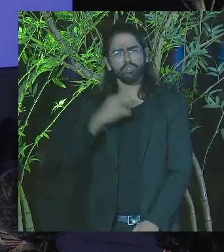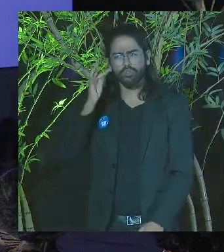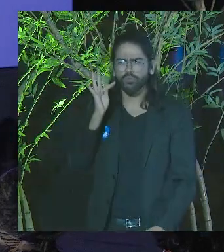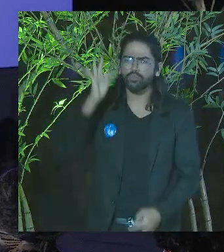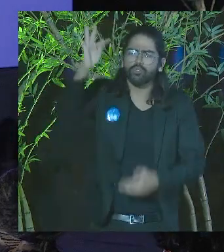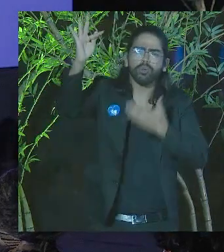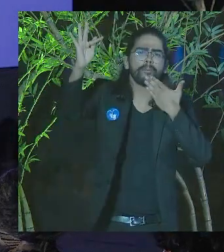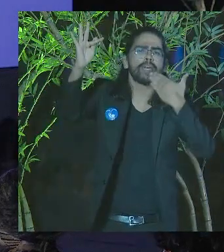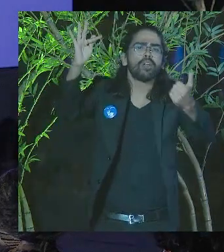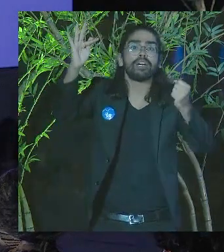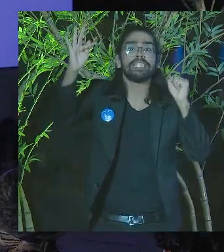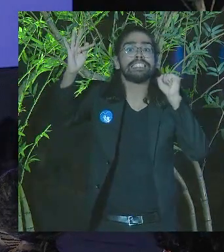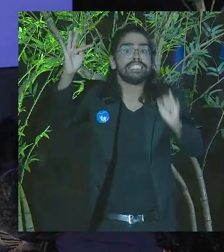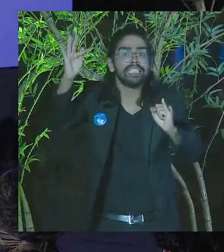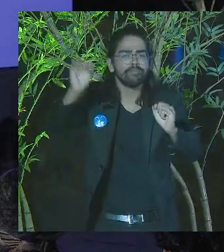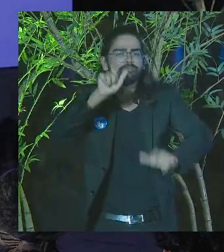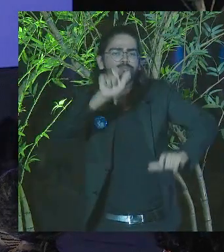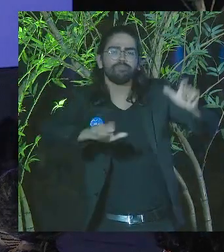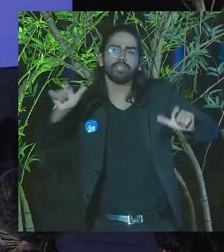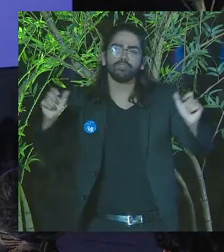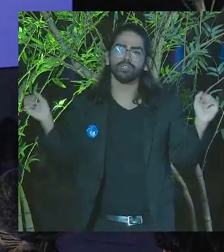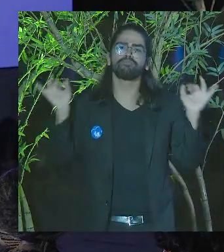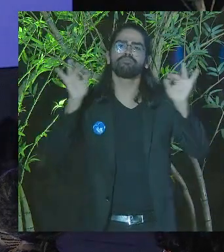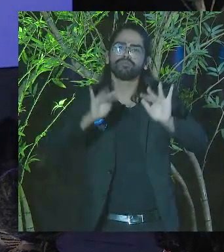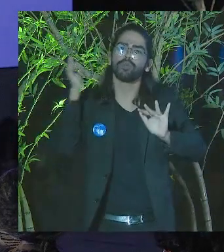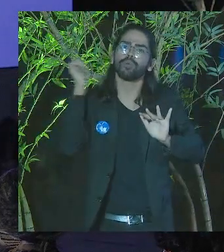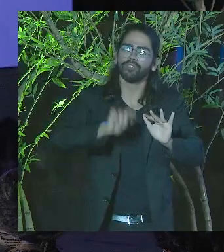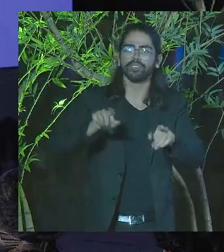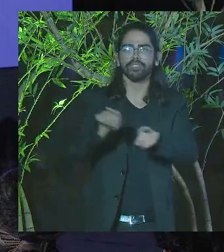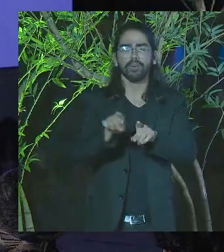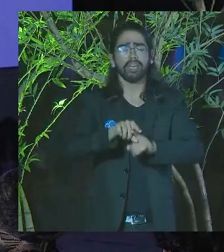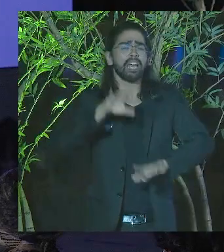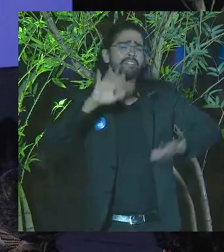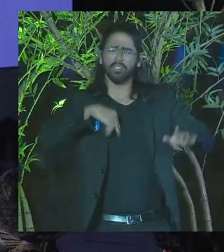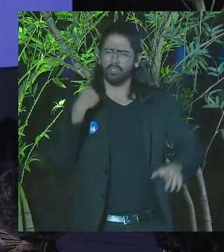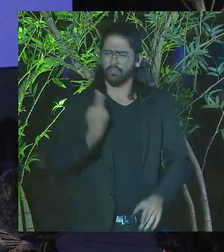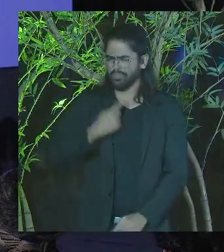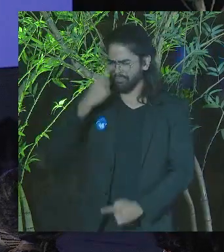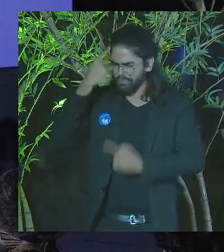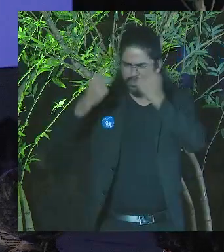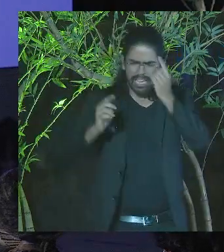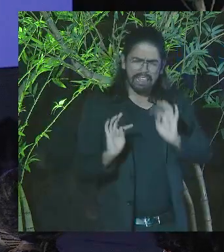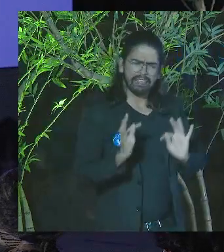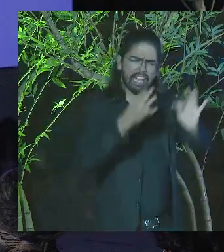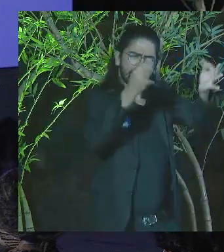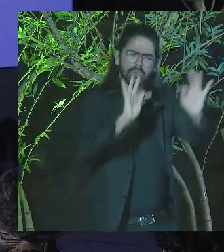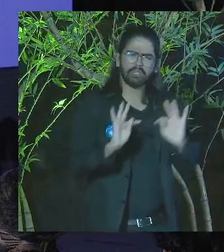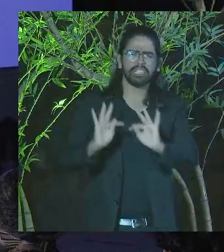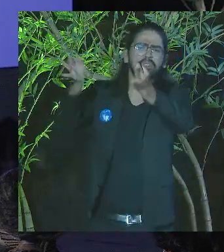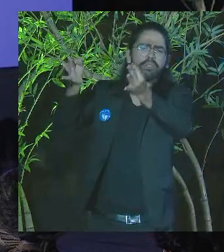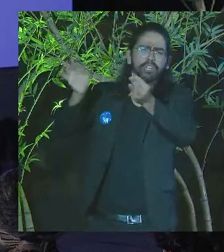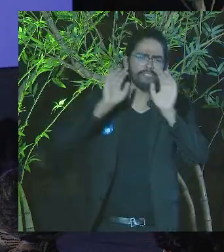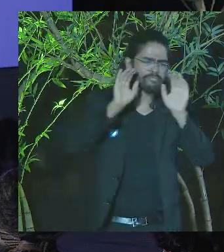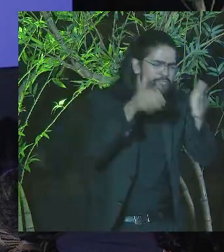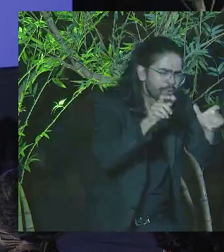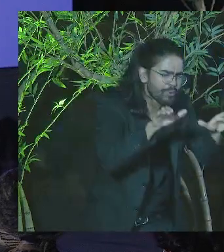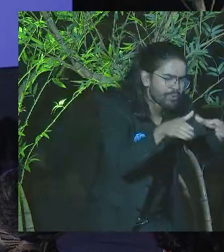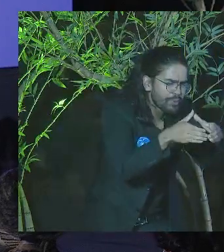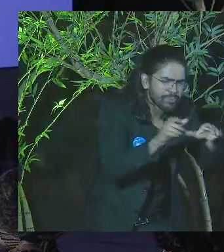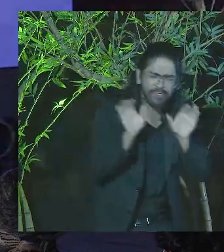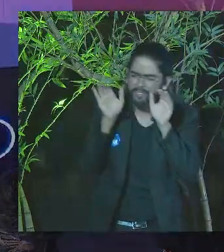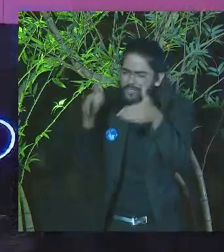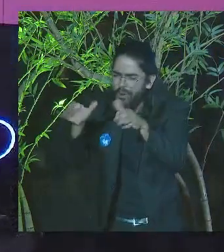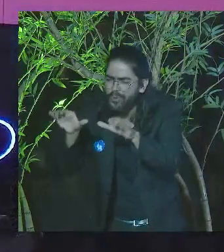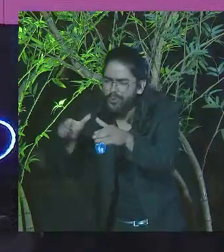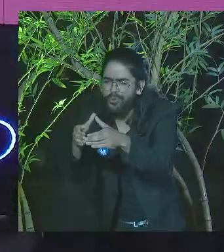futuros. Ou seja, não faz sentido a gente ficar desenvolvendo tecnologias que estão criando futuros para um grupo muito pequeno de pessoas, porque